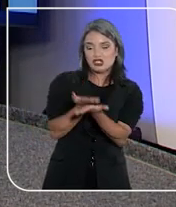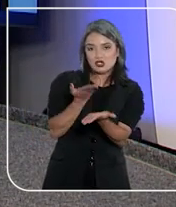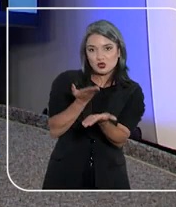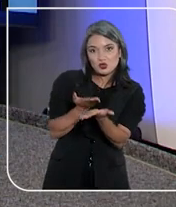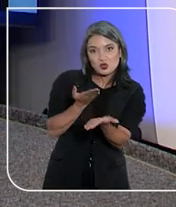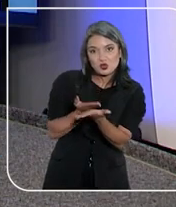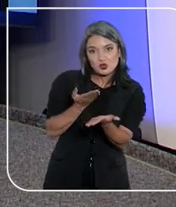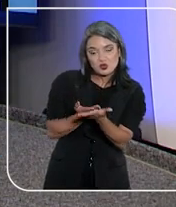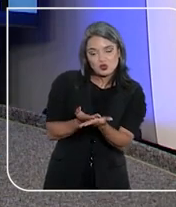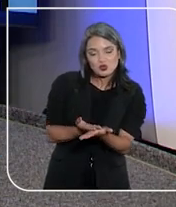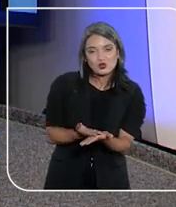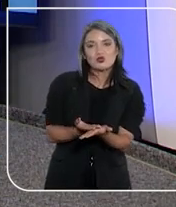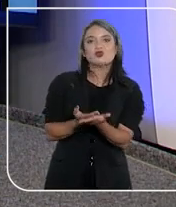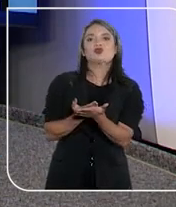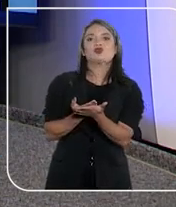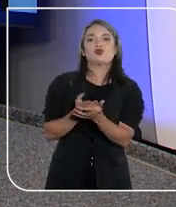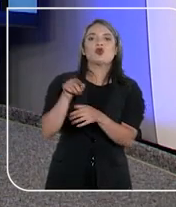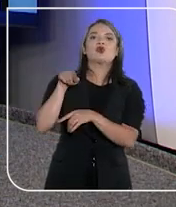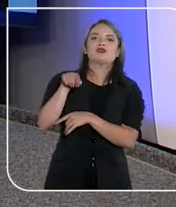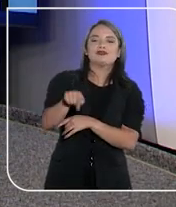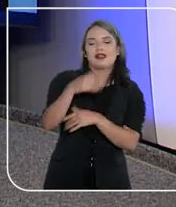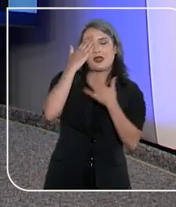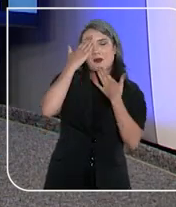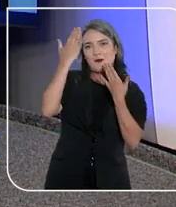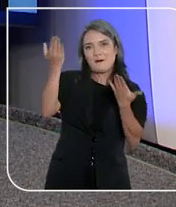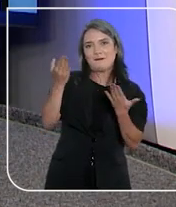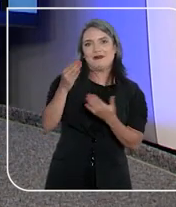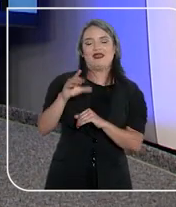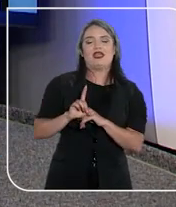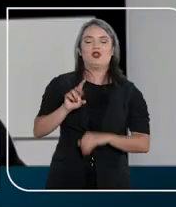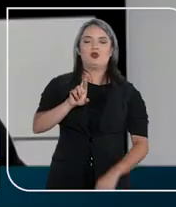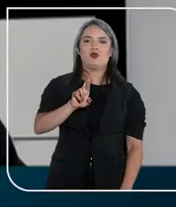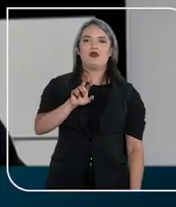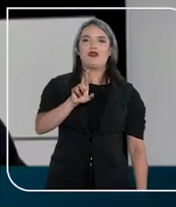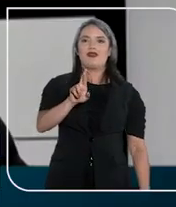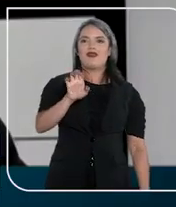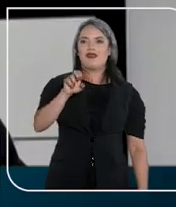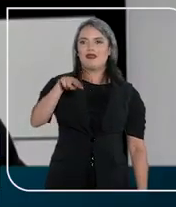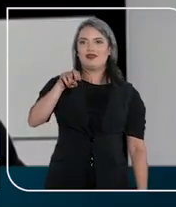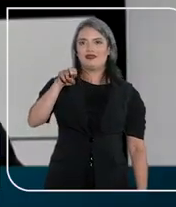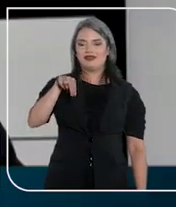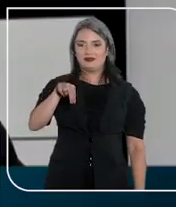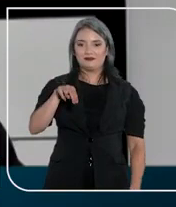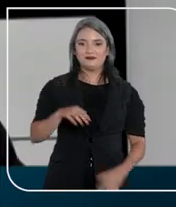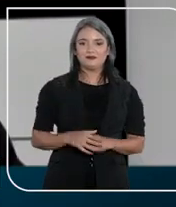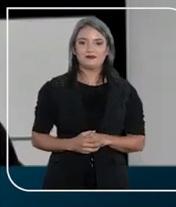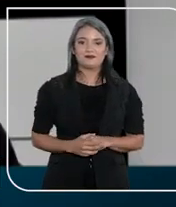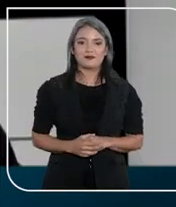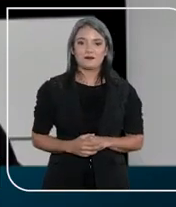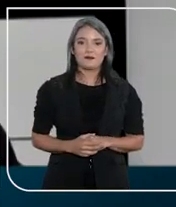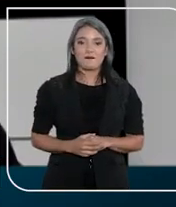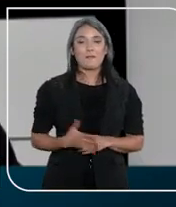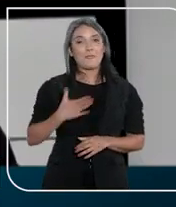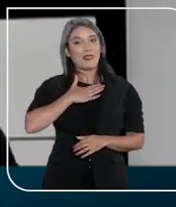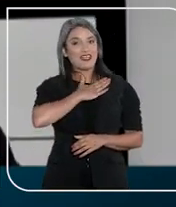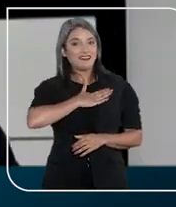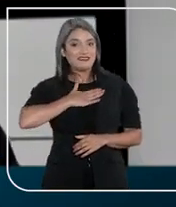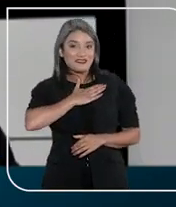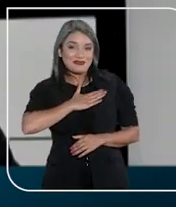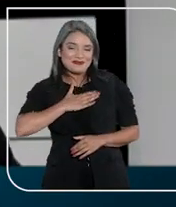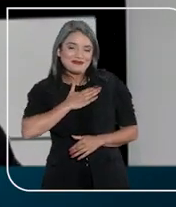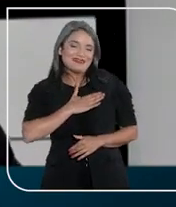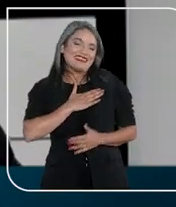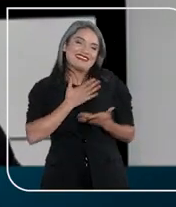Aplicados à Seleção Pública. Muitíssimo obrigada, doutor Renan. Fátima, para mim foi um prazer, uma honra, fiquei